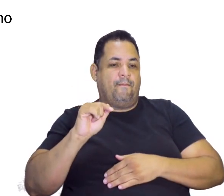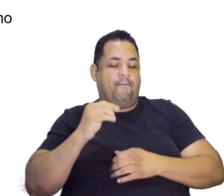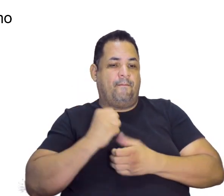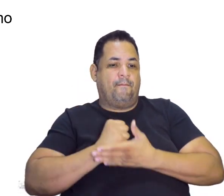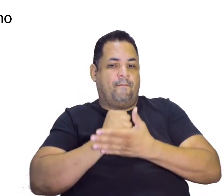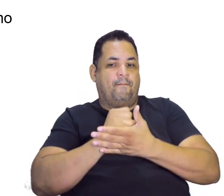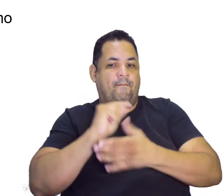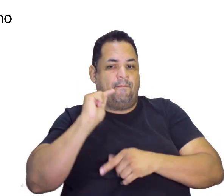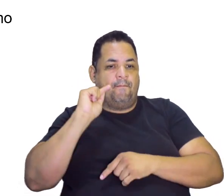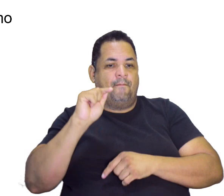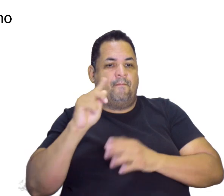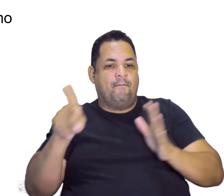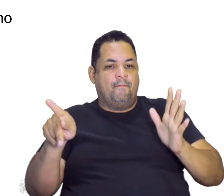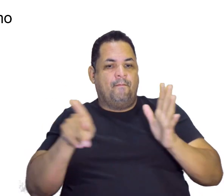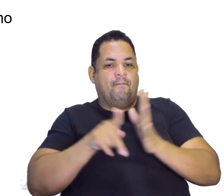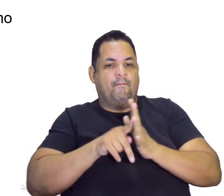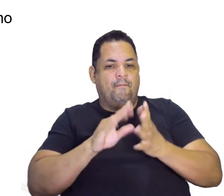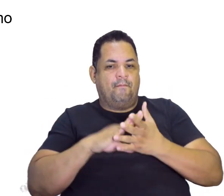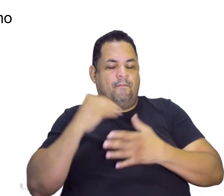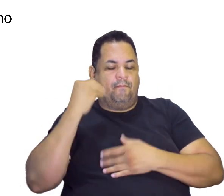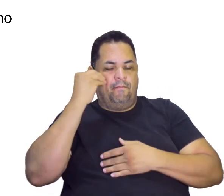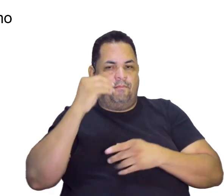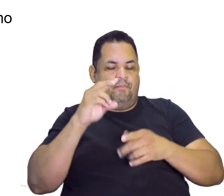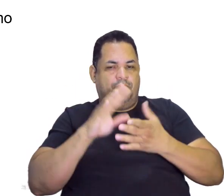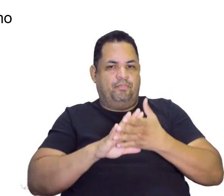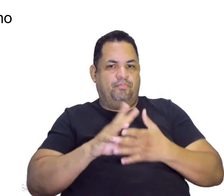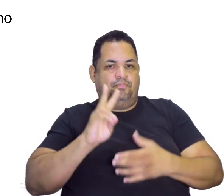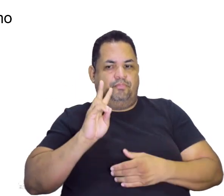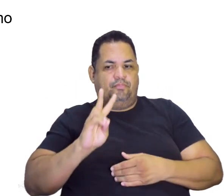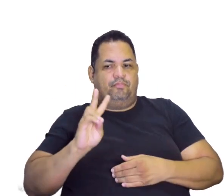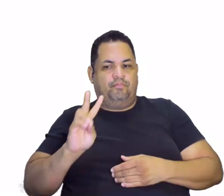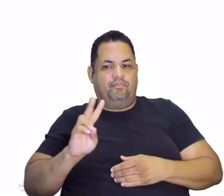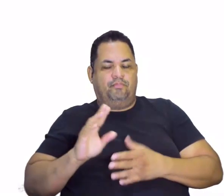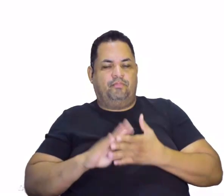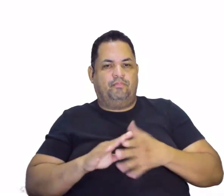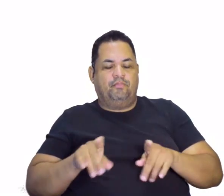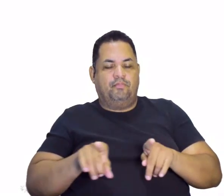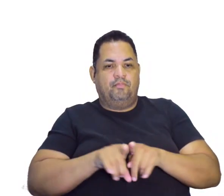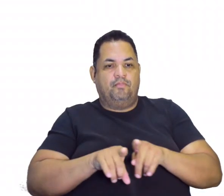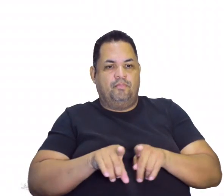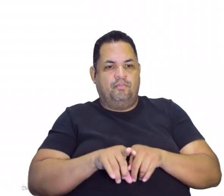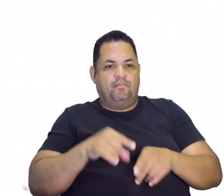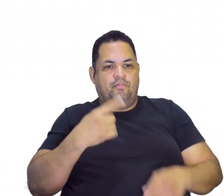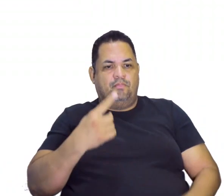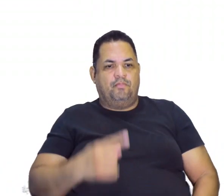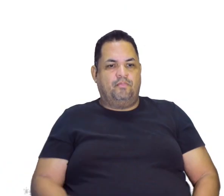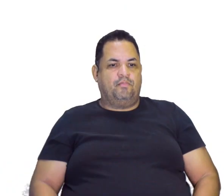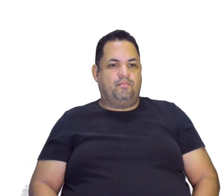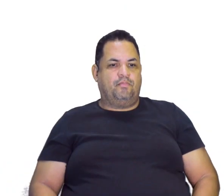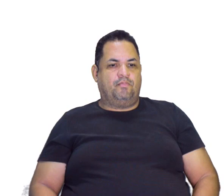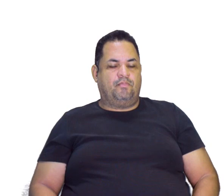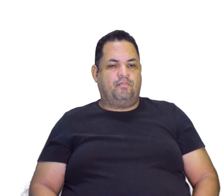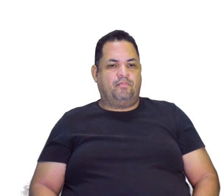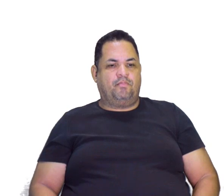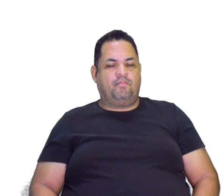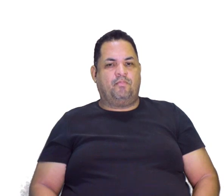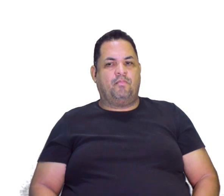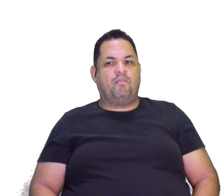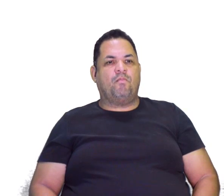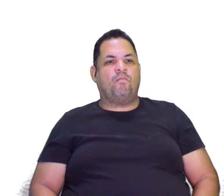baseado na sua própria experiência, verdadeiro também. Então, por isso que nós temos essa resposta,